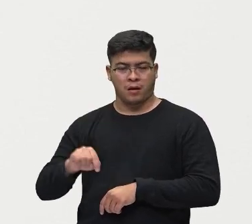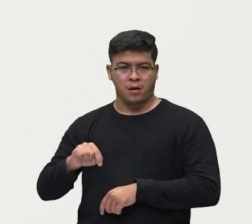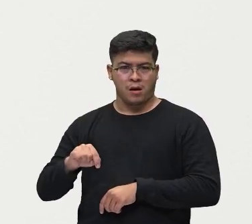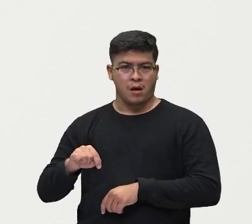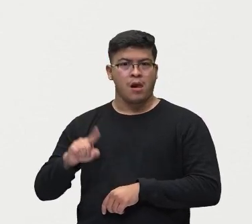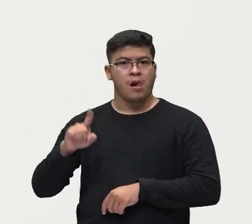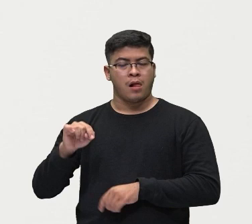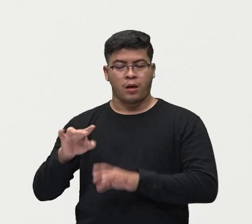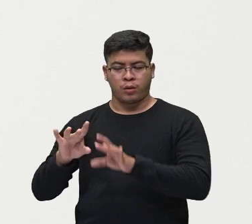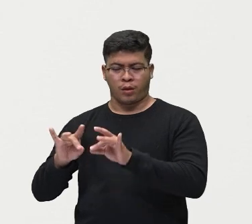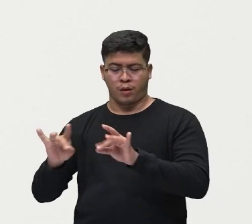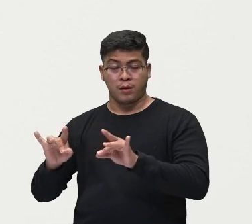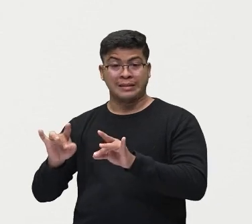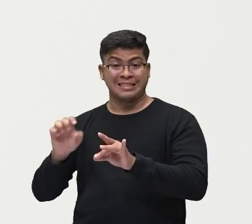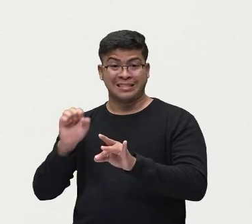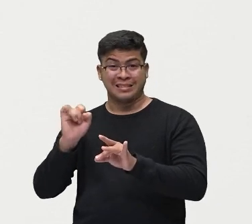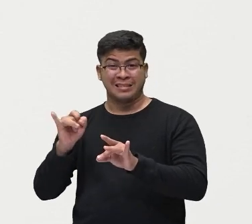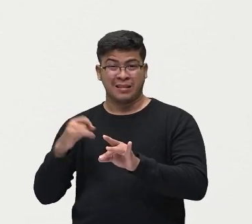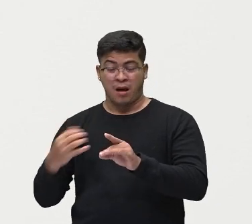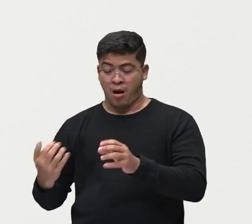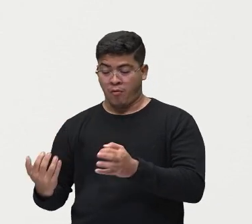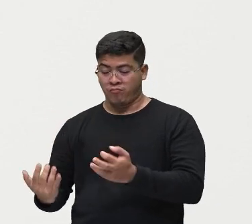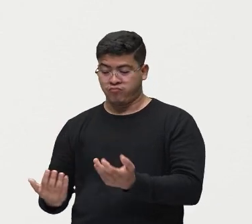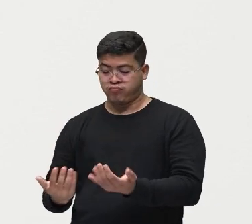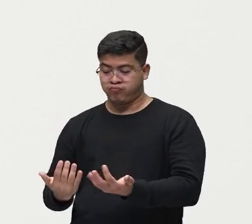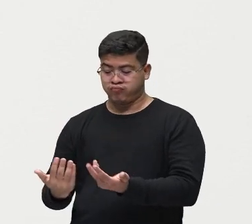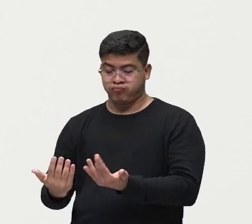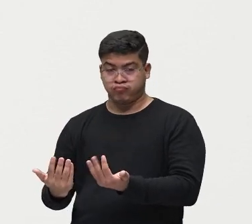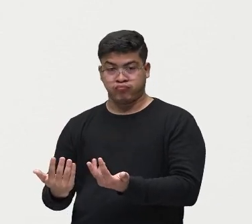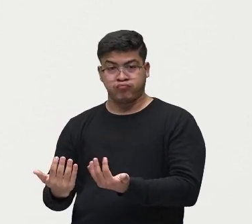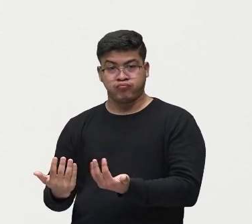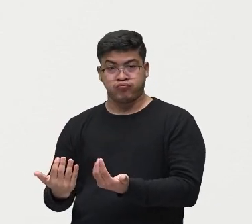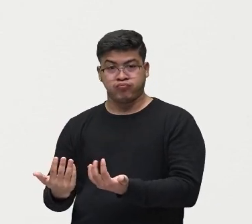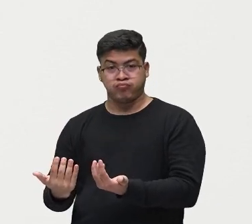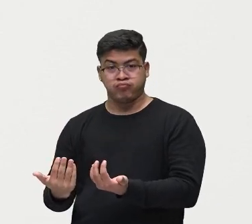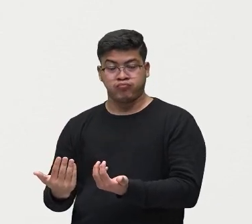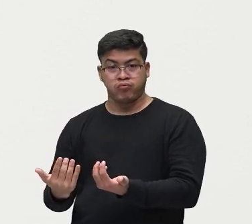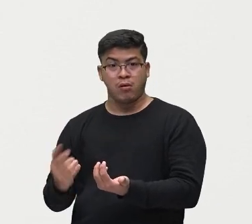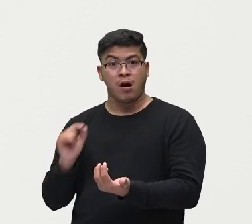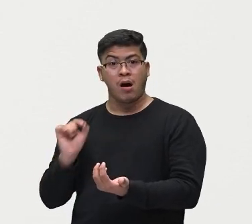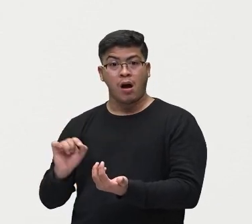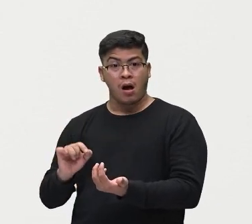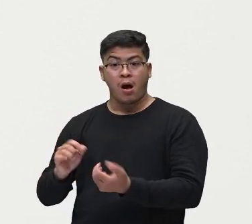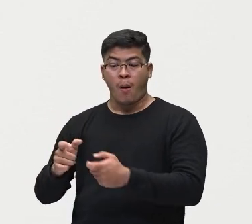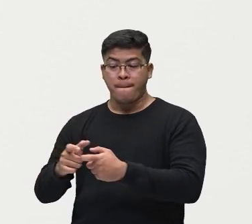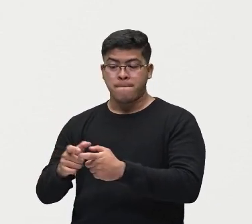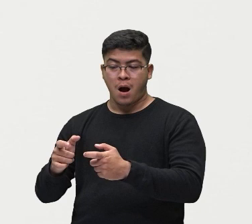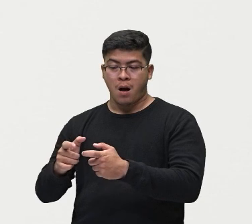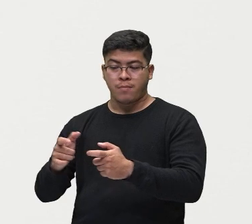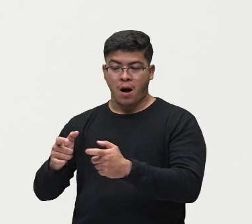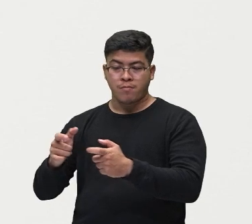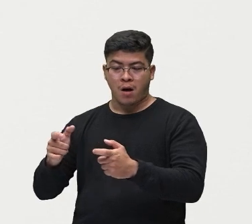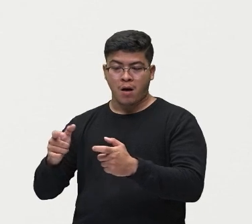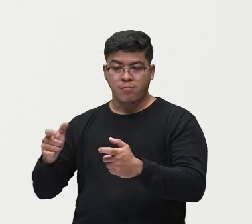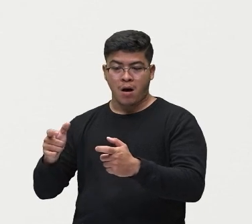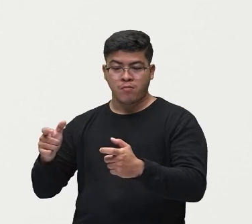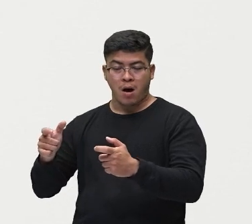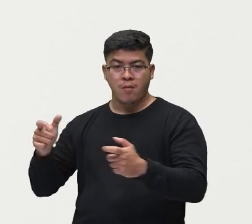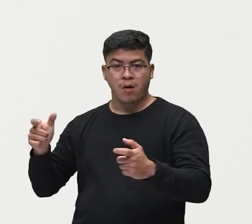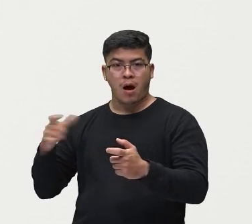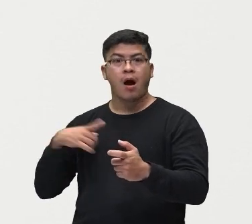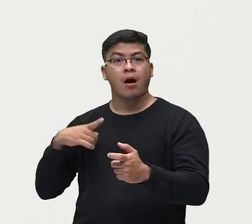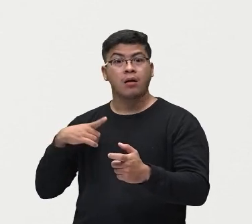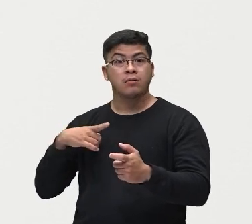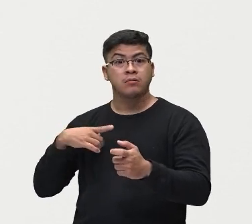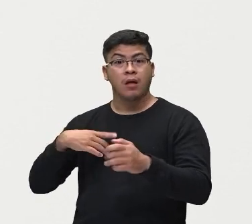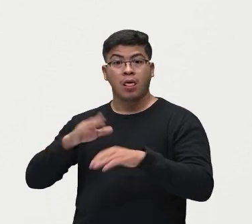se expande na medida que ele é aquecido. Sendo assim, ele se